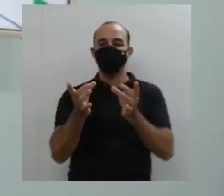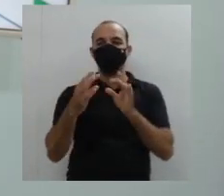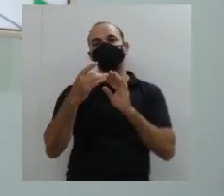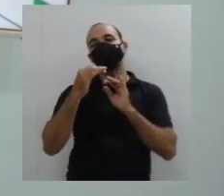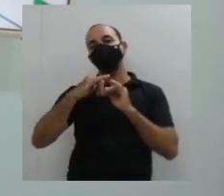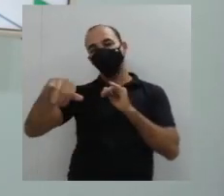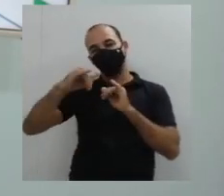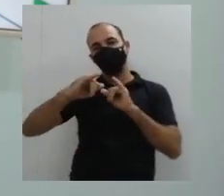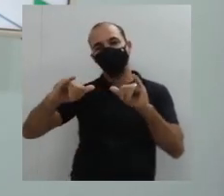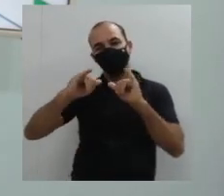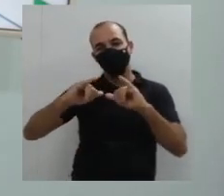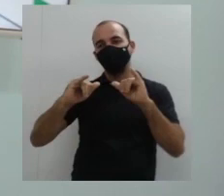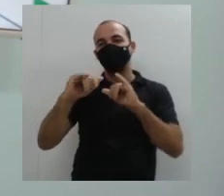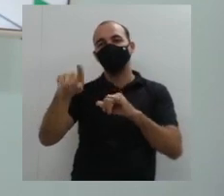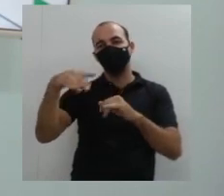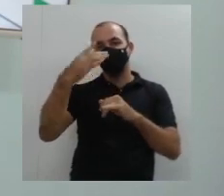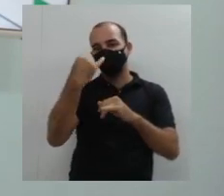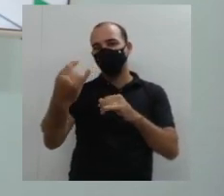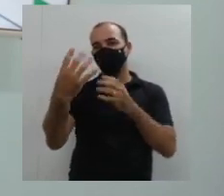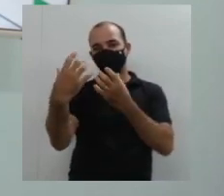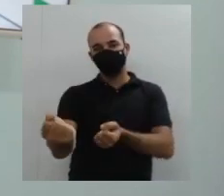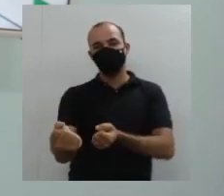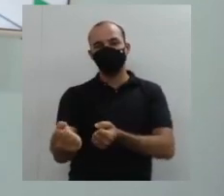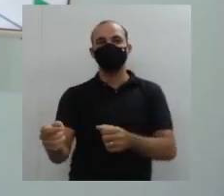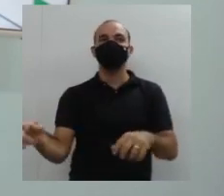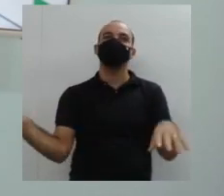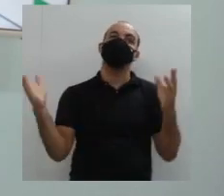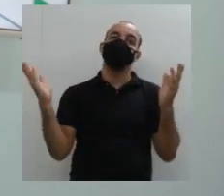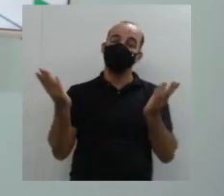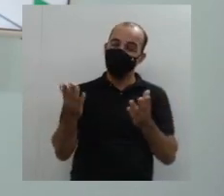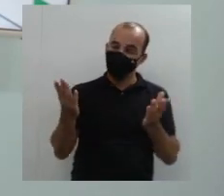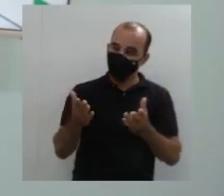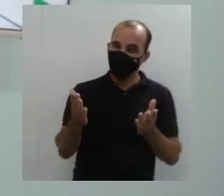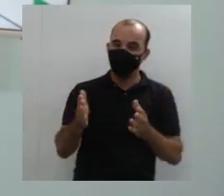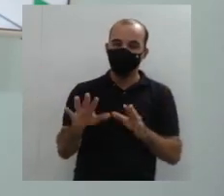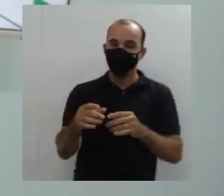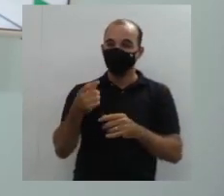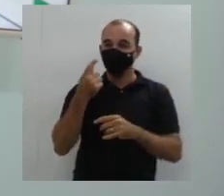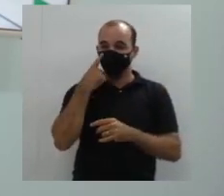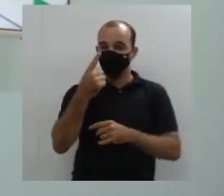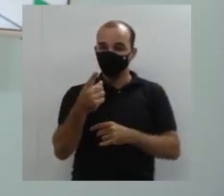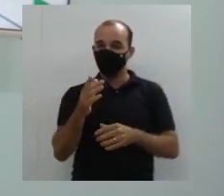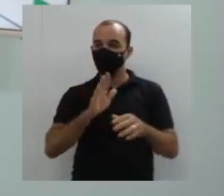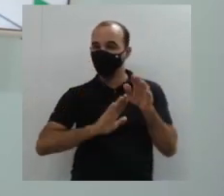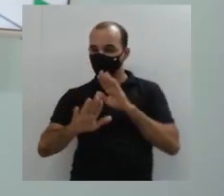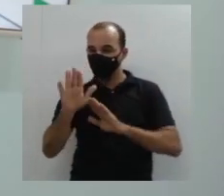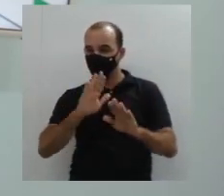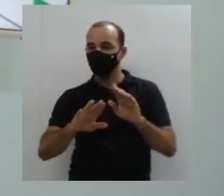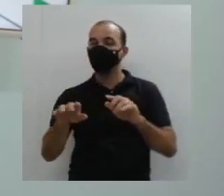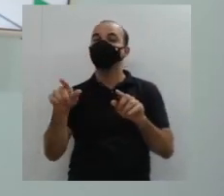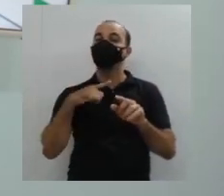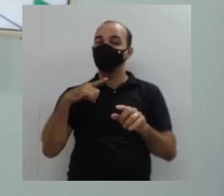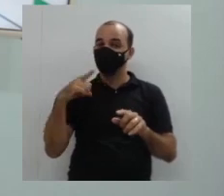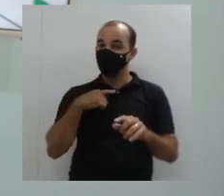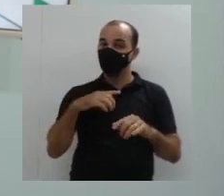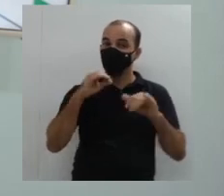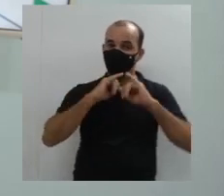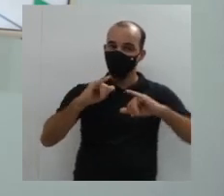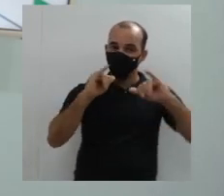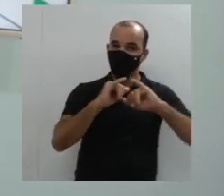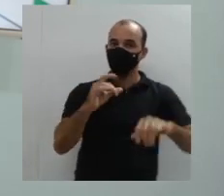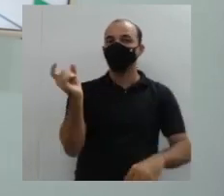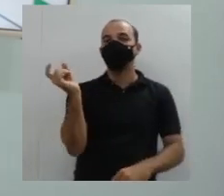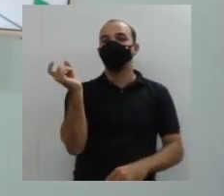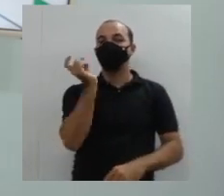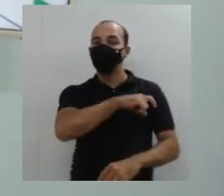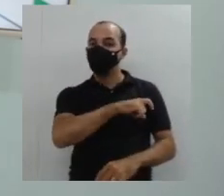falamos, cuidado com informações falsas. Lembrar que há uma legislação sobre isso. Nós não